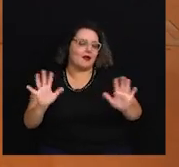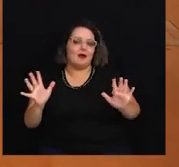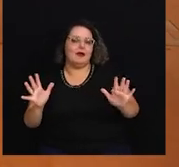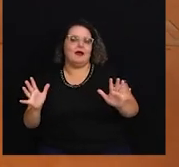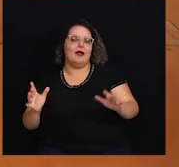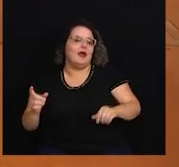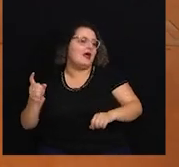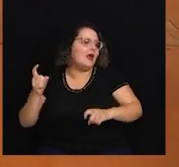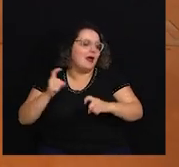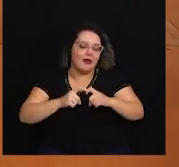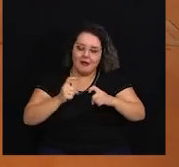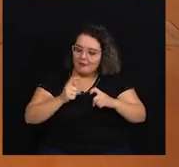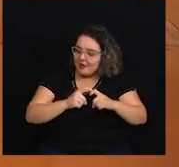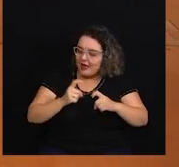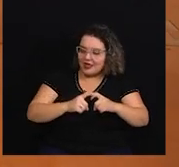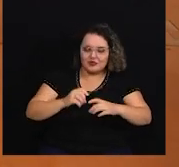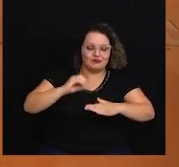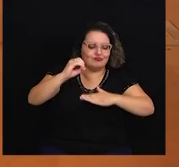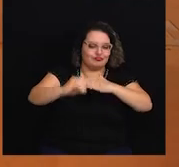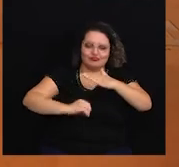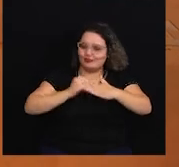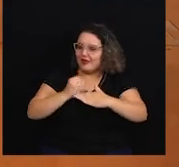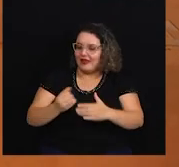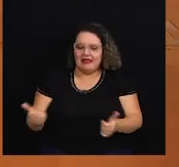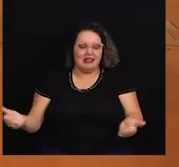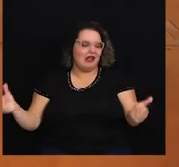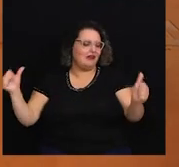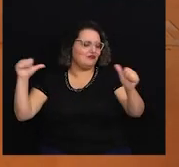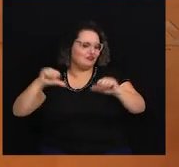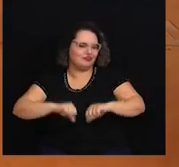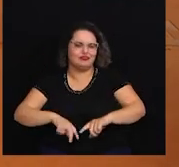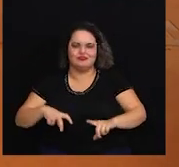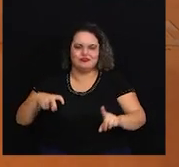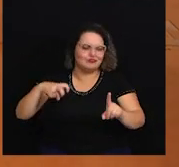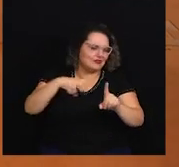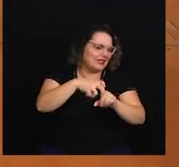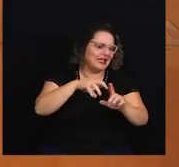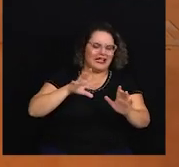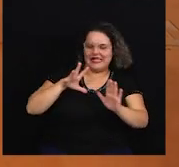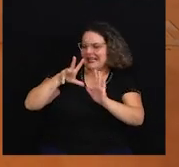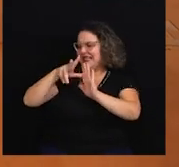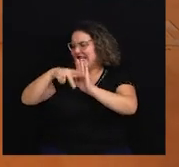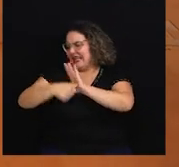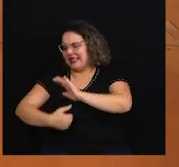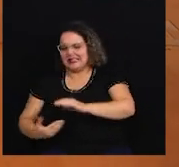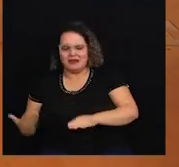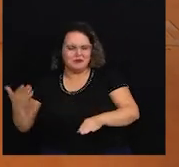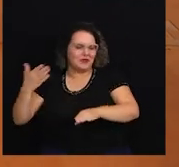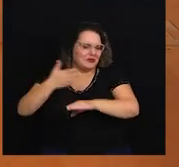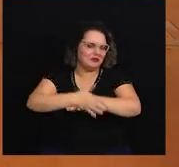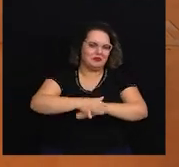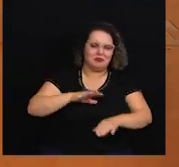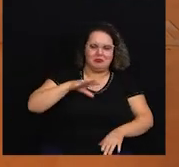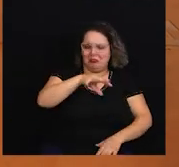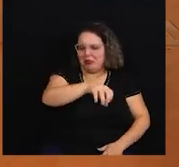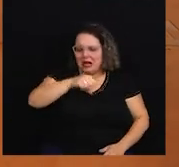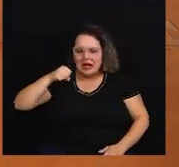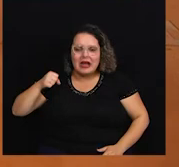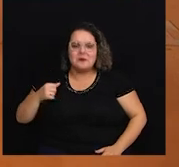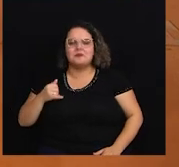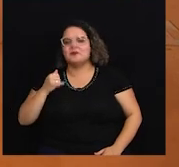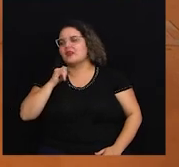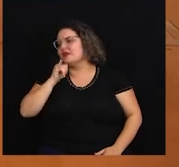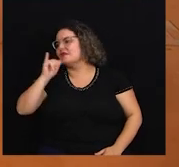Só desgraça bateu carro o ladrão entrou sequestro mas tem que avisar